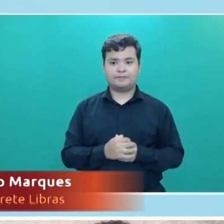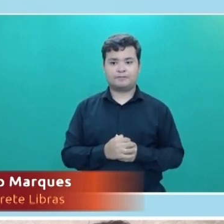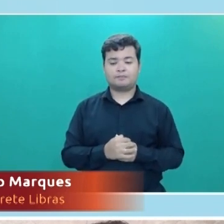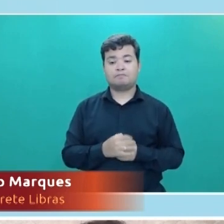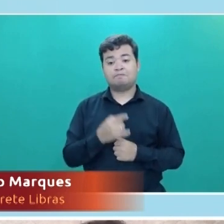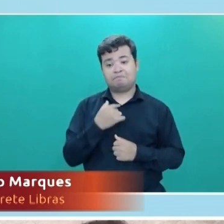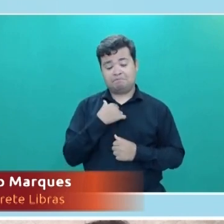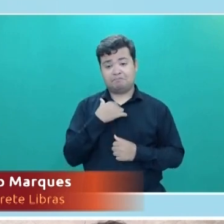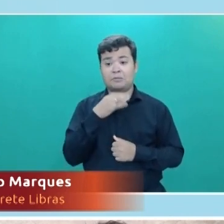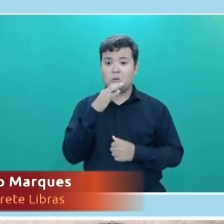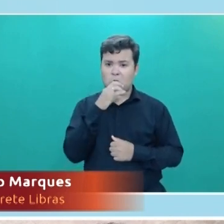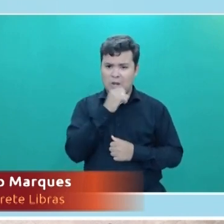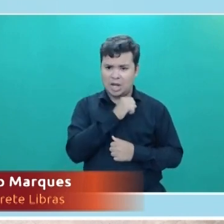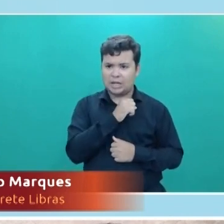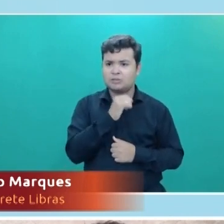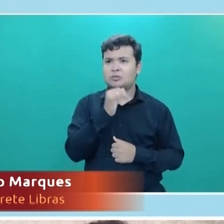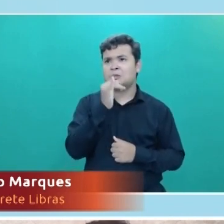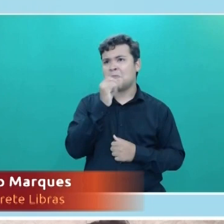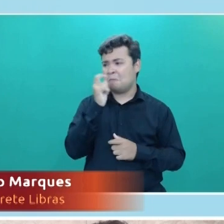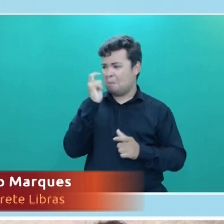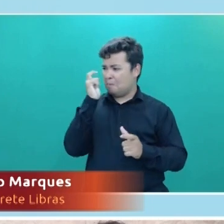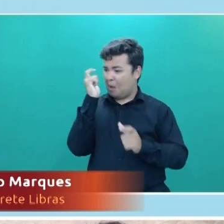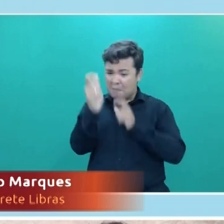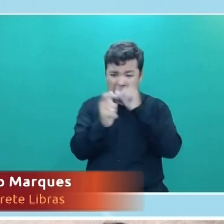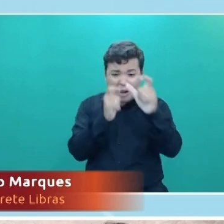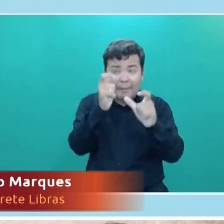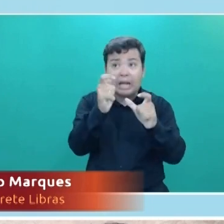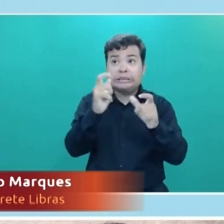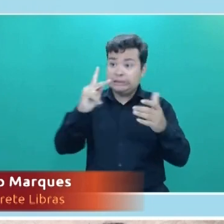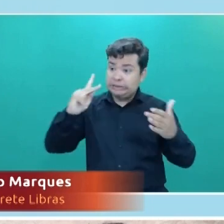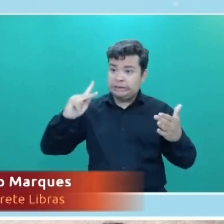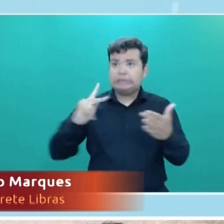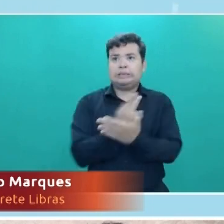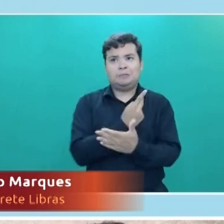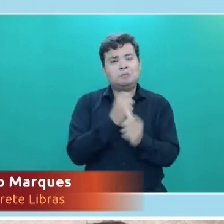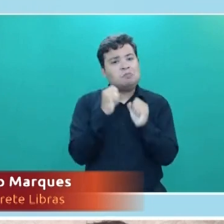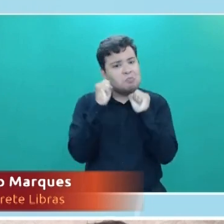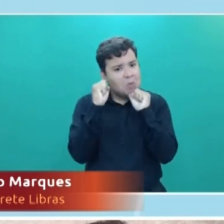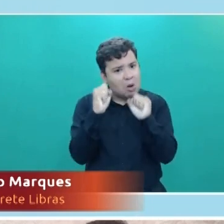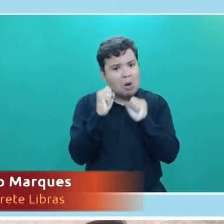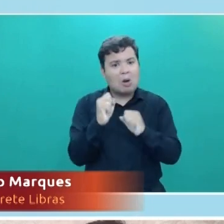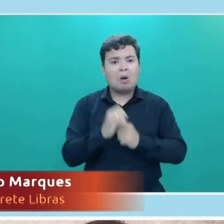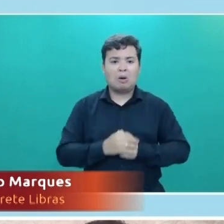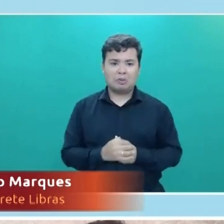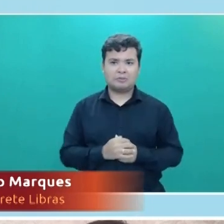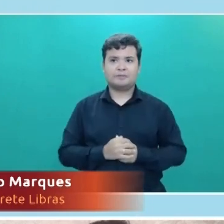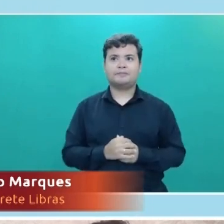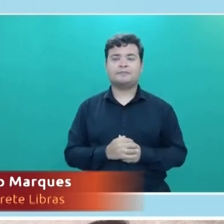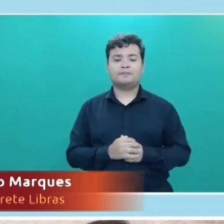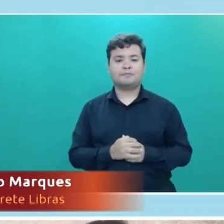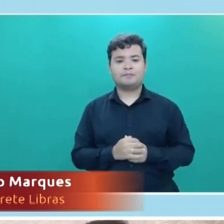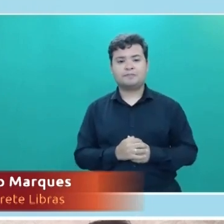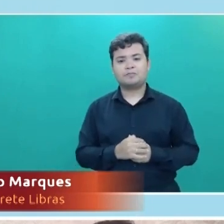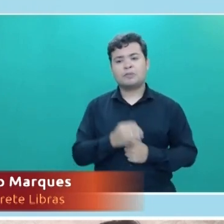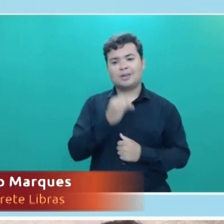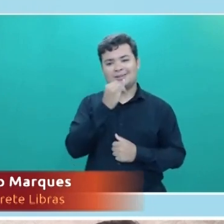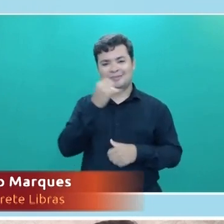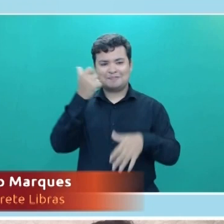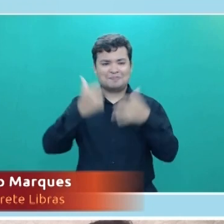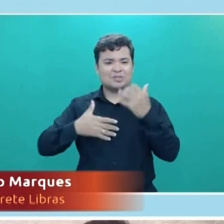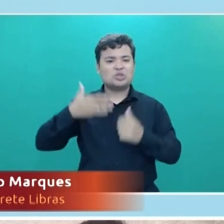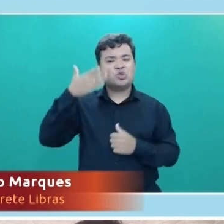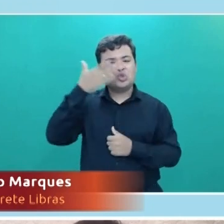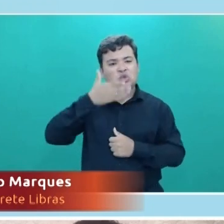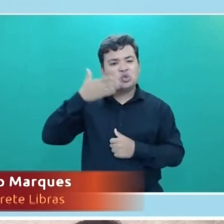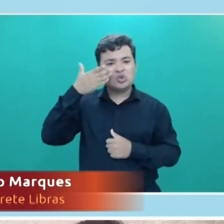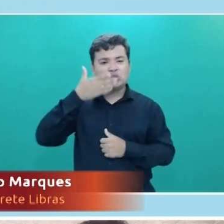palavras têm poder, né? A gente sabe disso. Então, quando a gente fica falando assim de discursos, né, fica parecendo que é